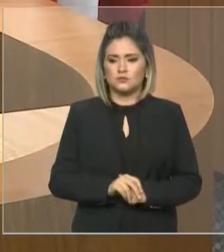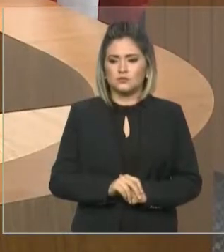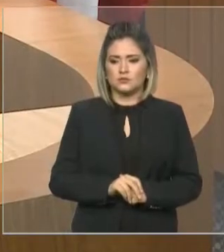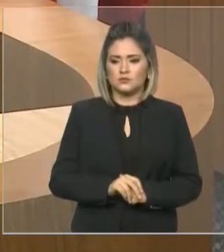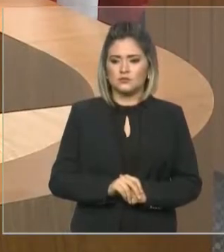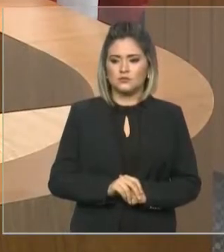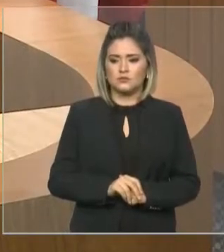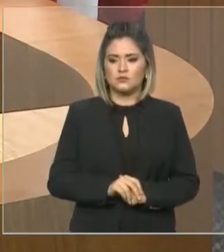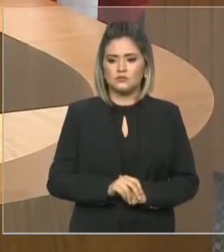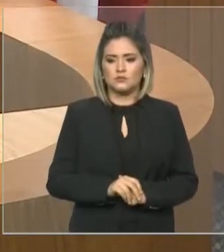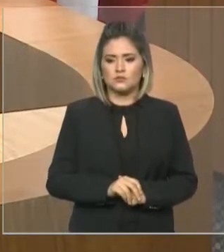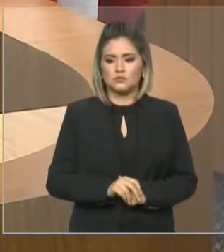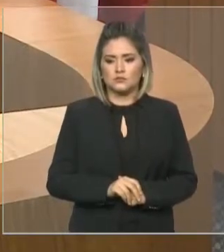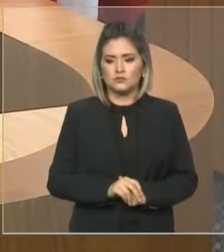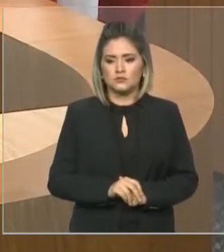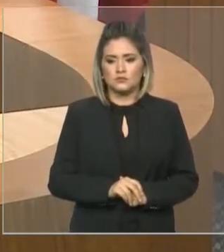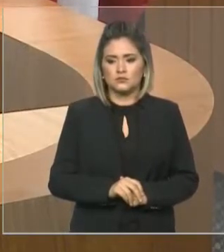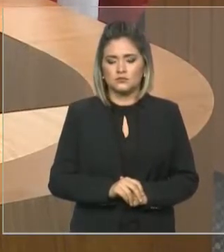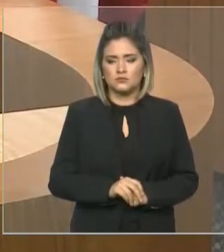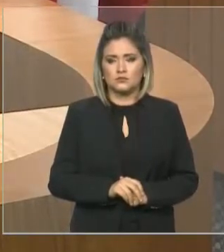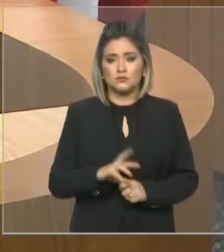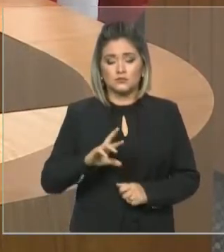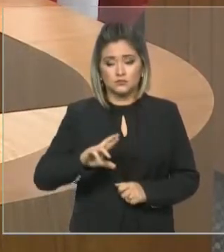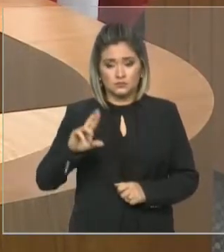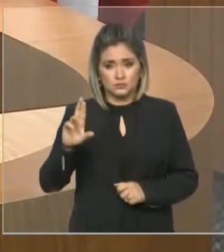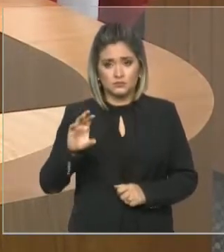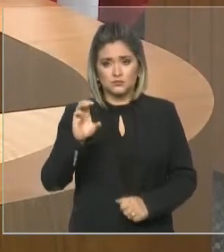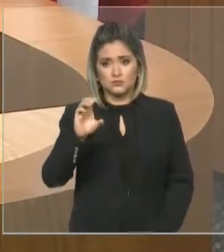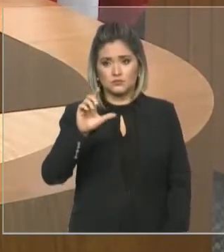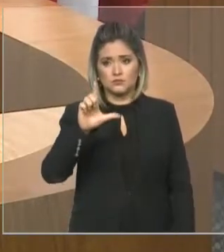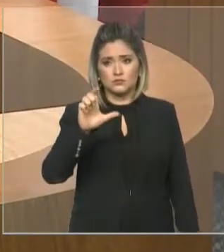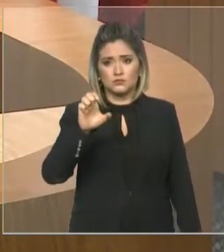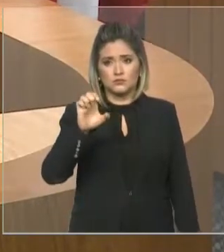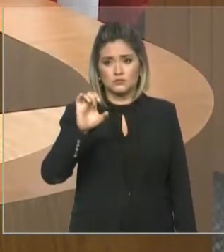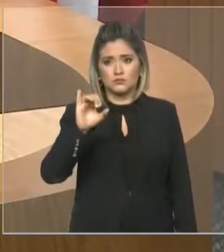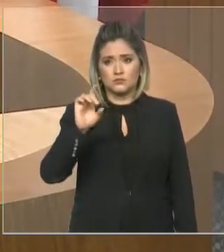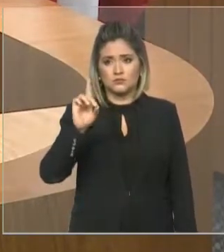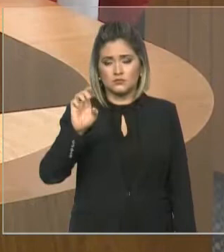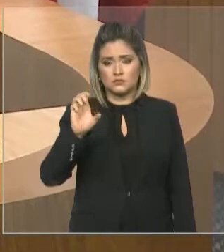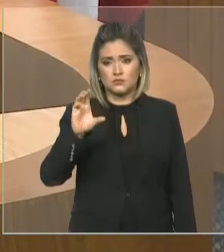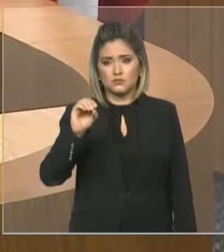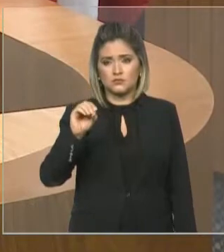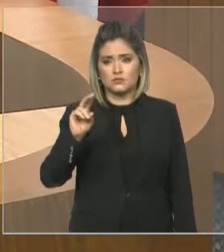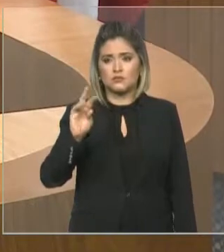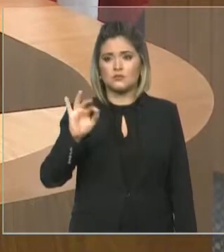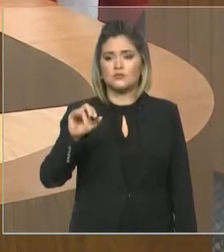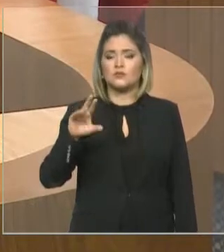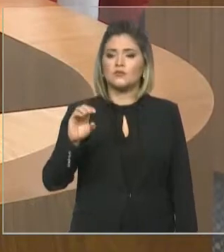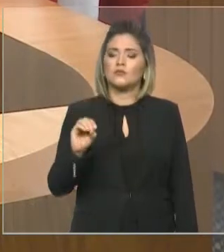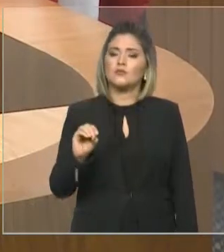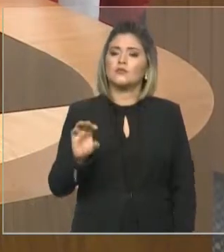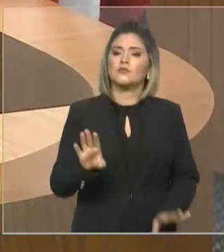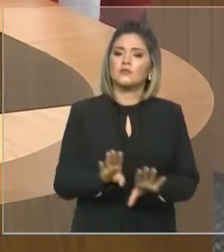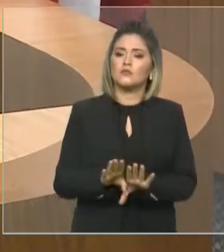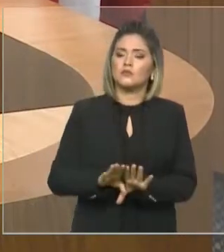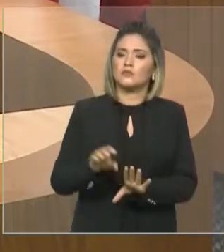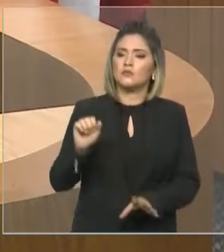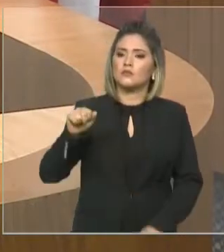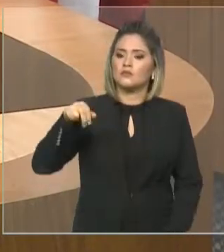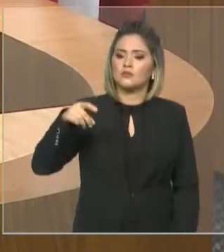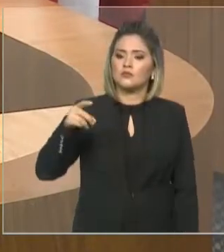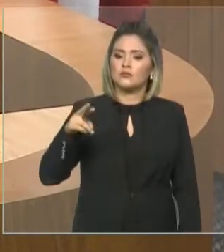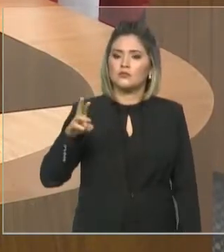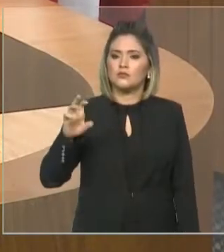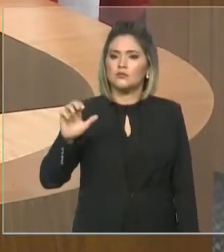querida Gleide, Cleide Coutinho, e a nossa querida Andréa. Estamos